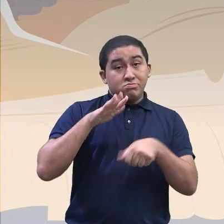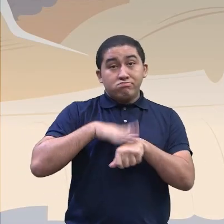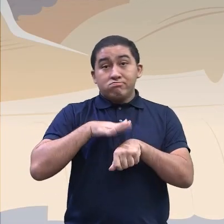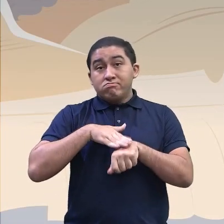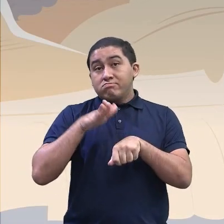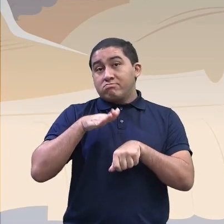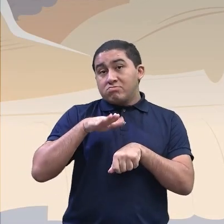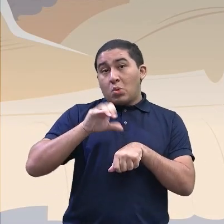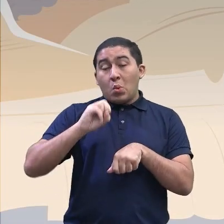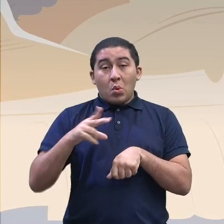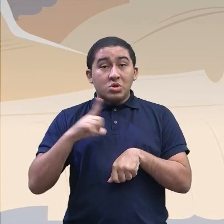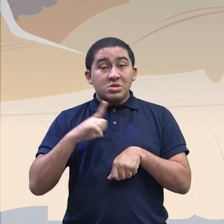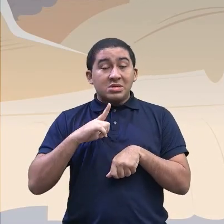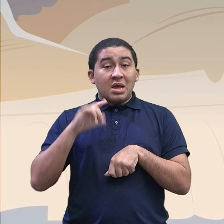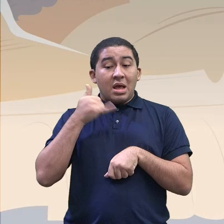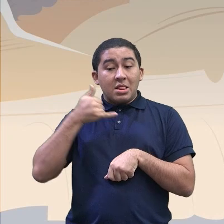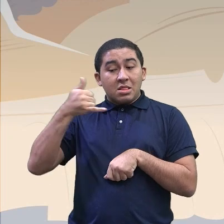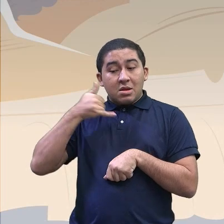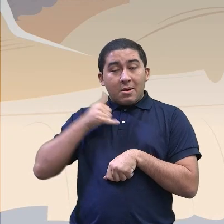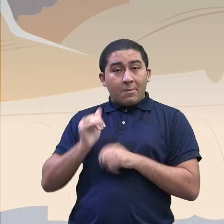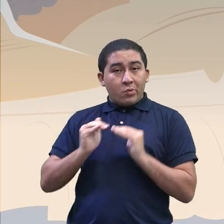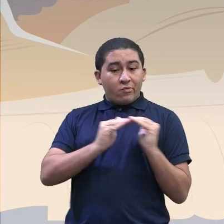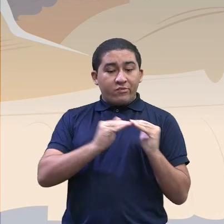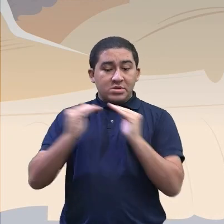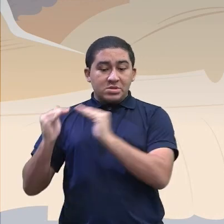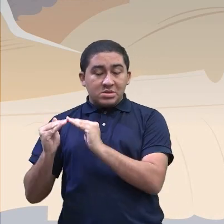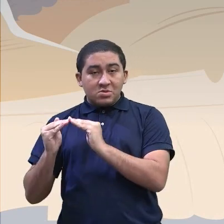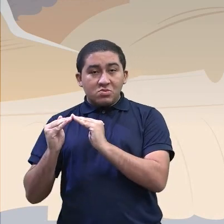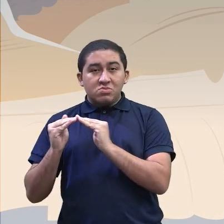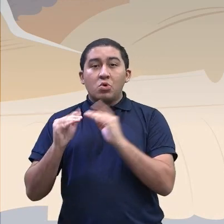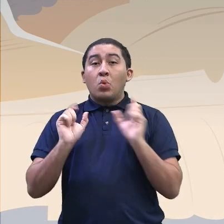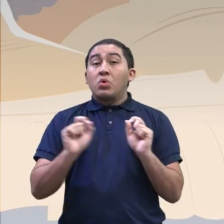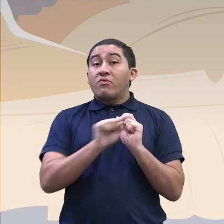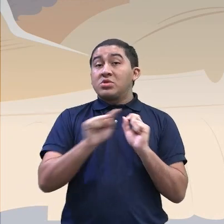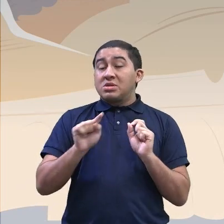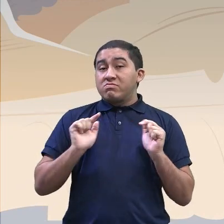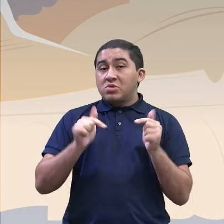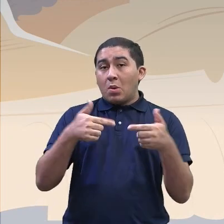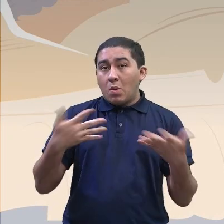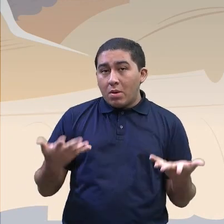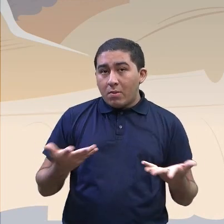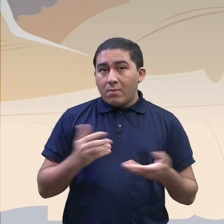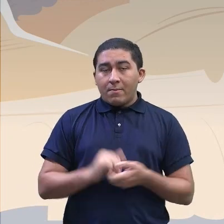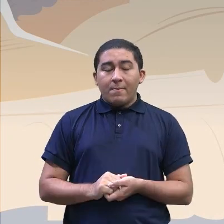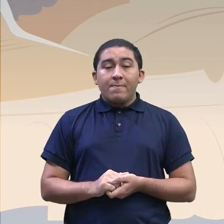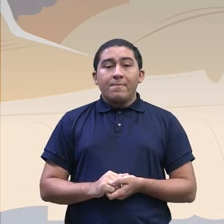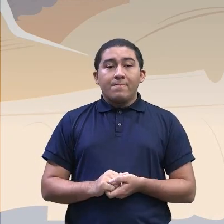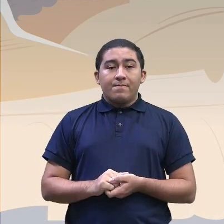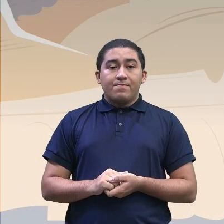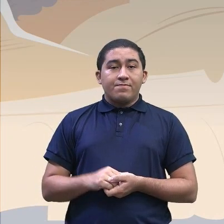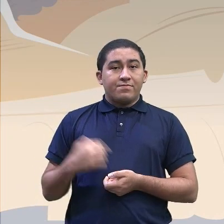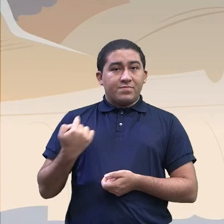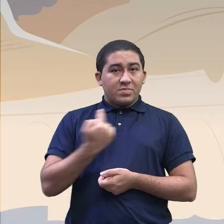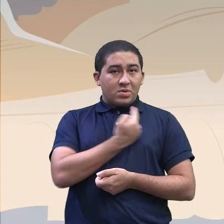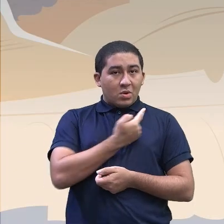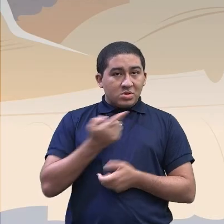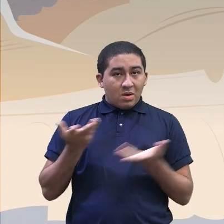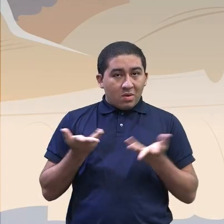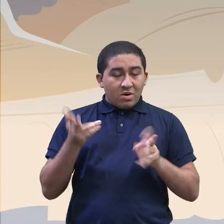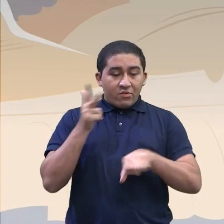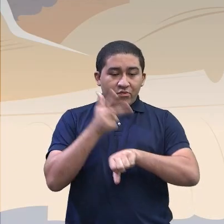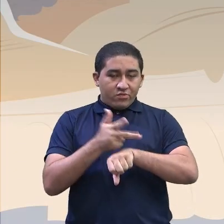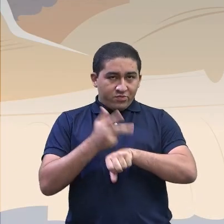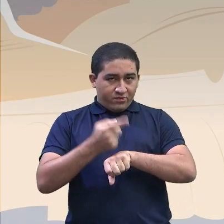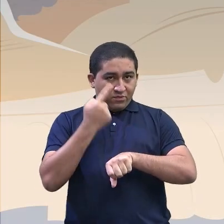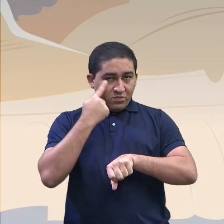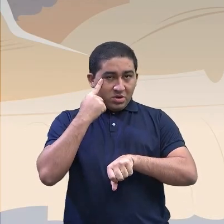Ou ligaria para um vizinho? O que você faria numa situação dessas? Então, nós vamos seguir agora para um vídeo